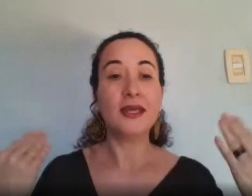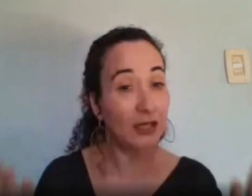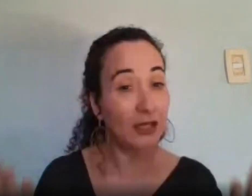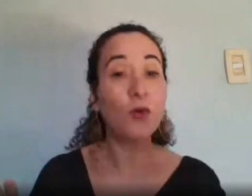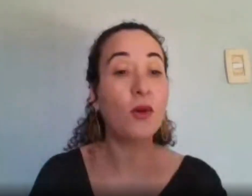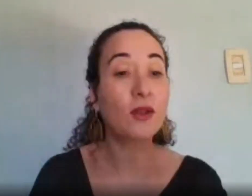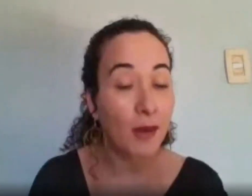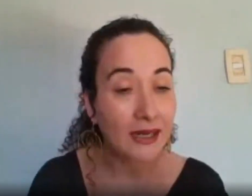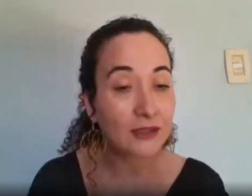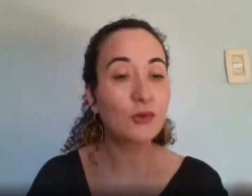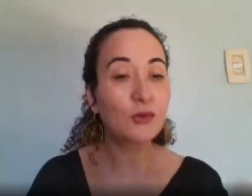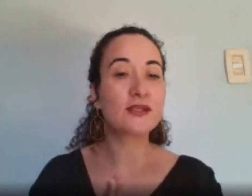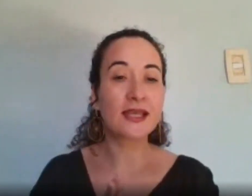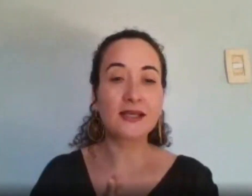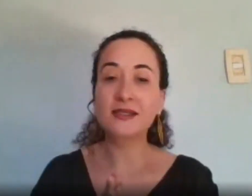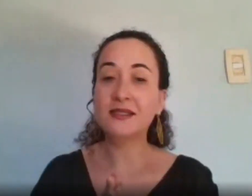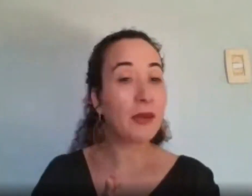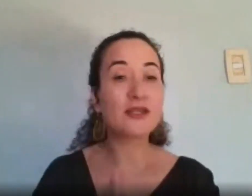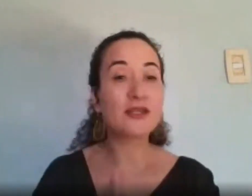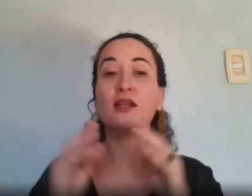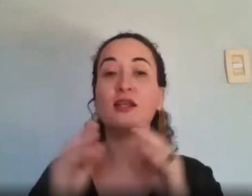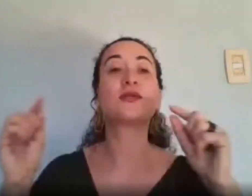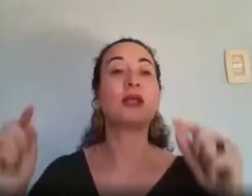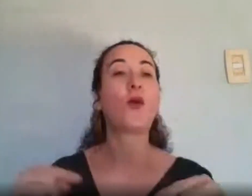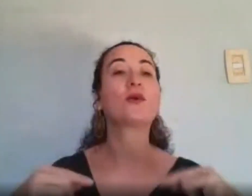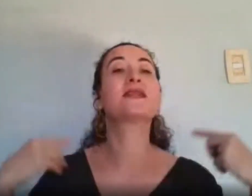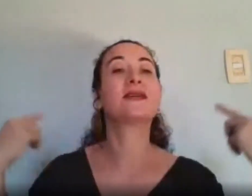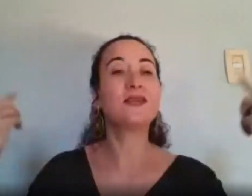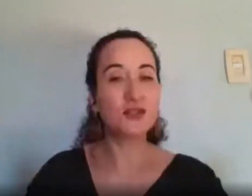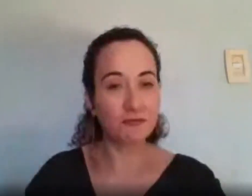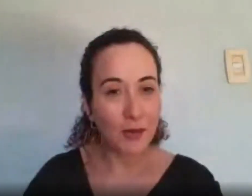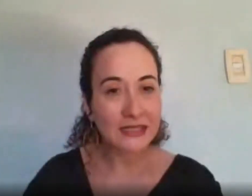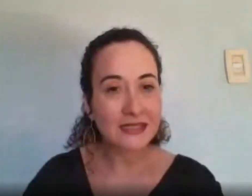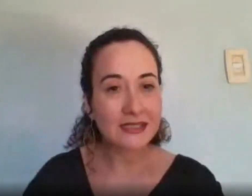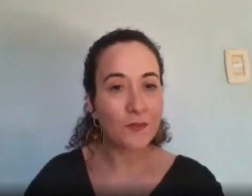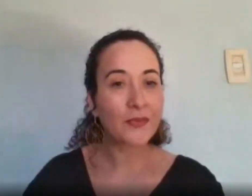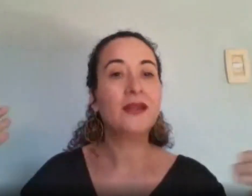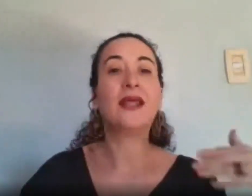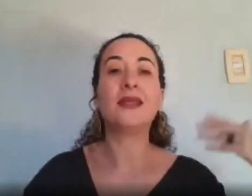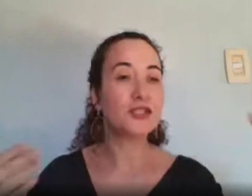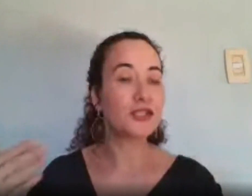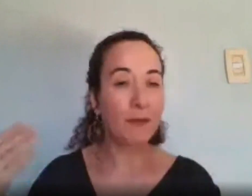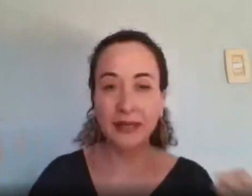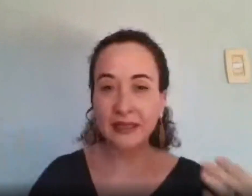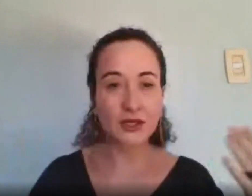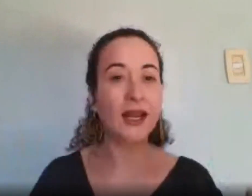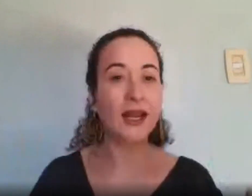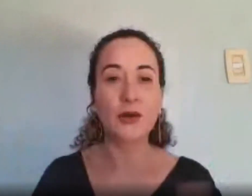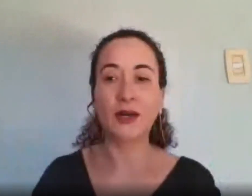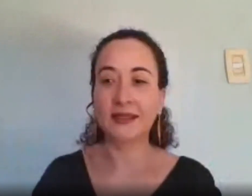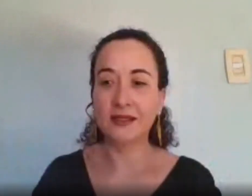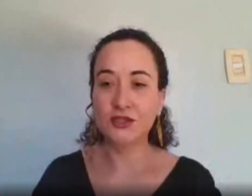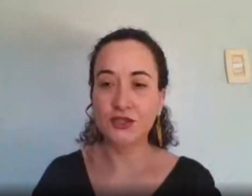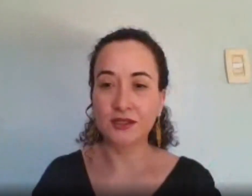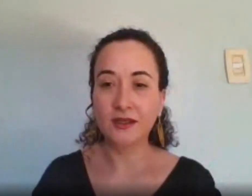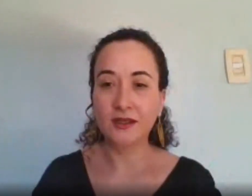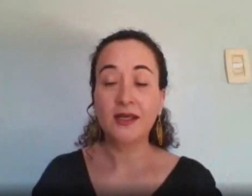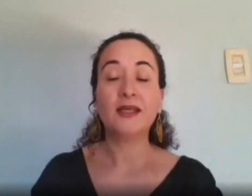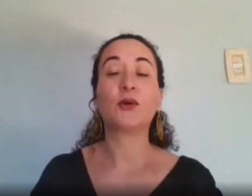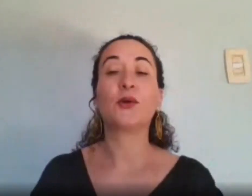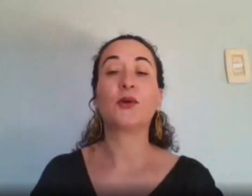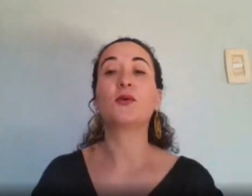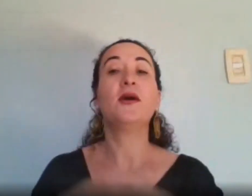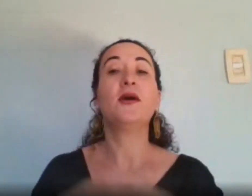formação, e trabalhando com vocês, também estamos em constante formação, né? E a gente aprende, é claro, a cada